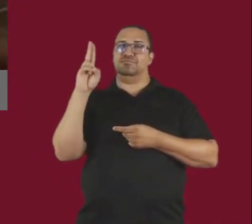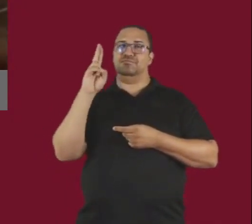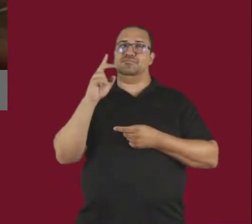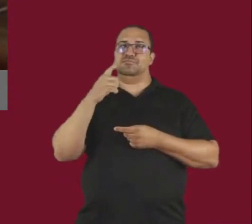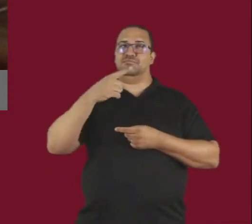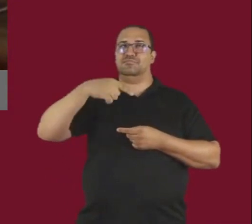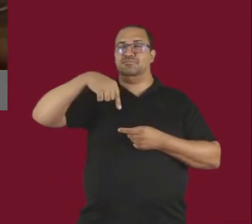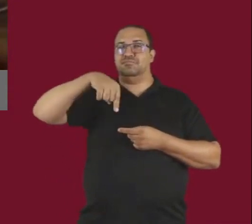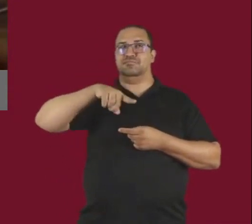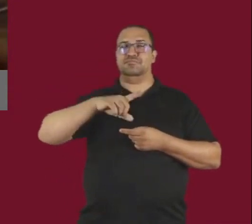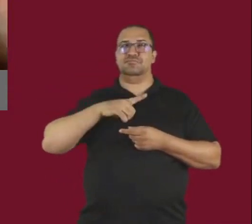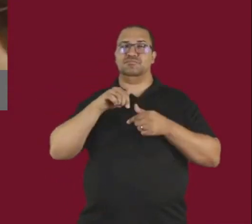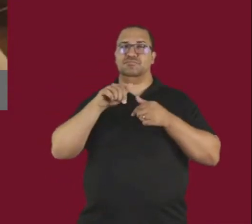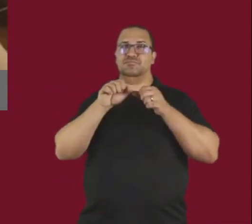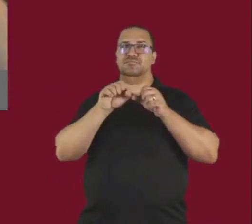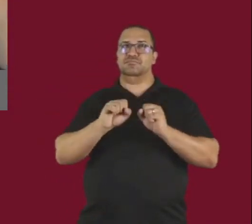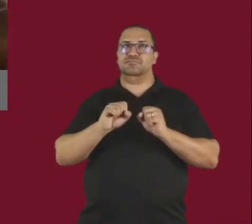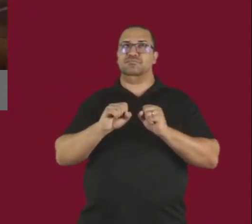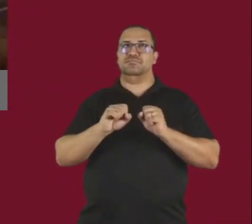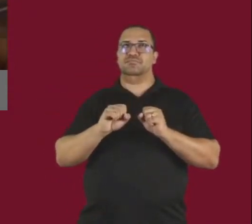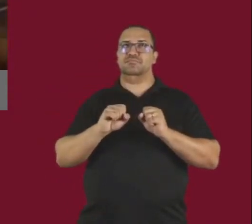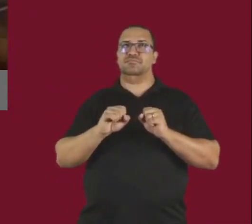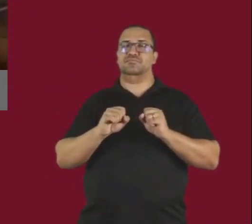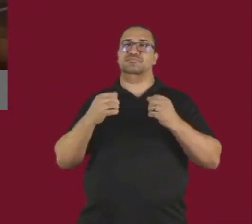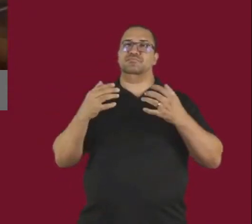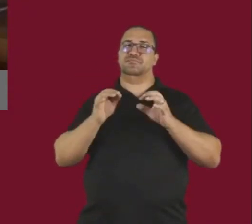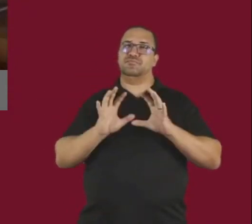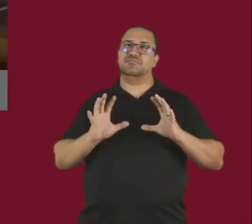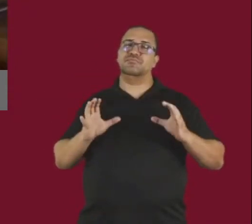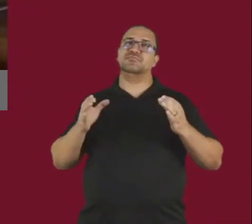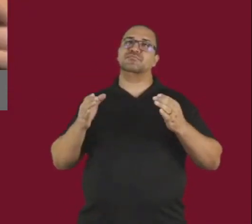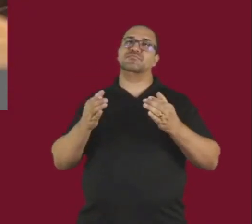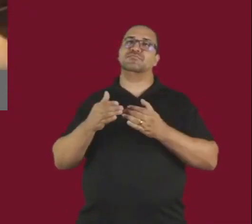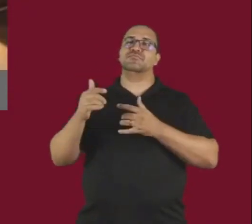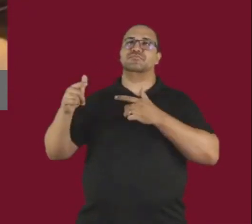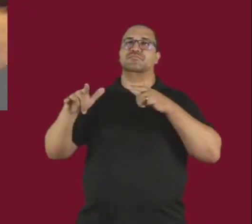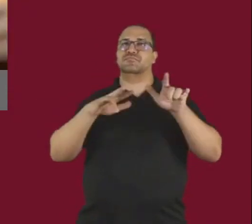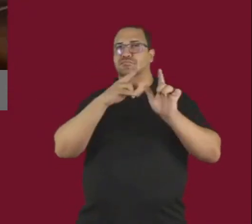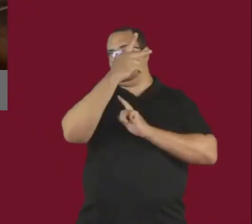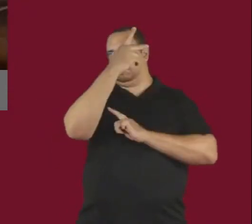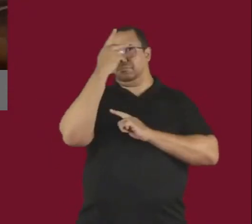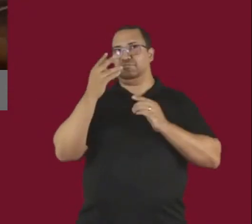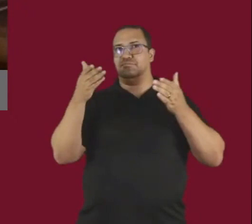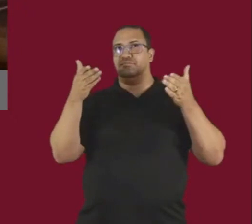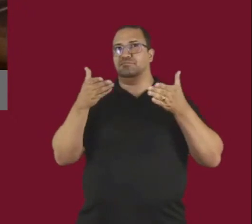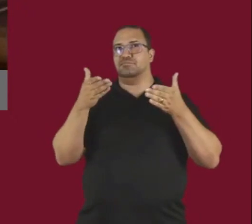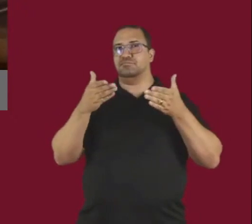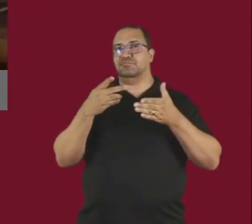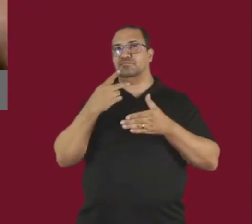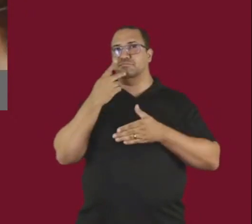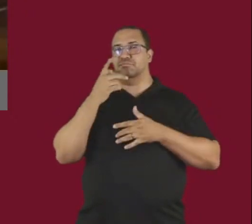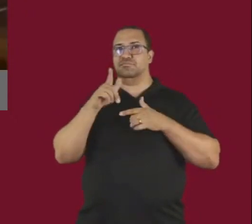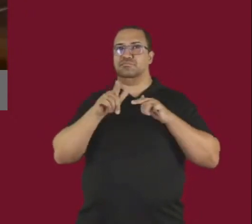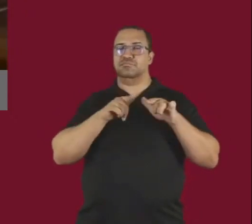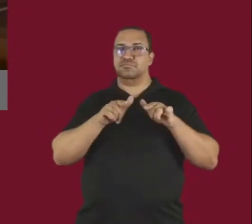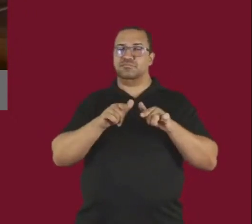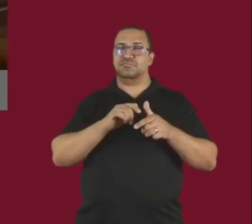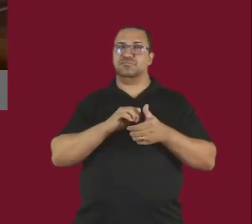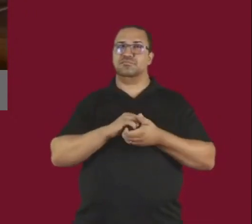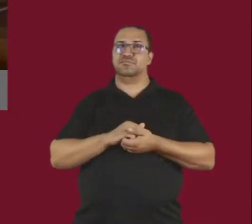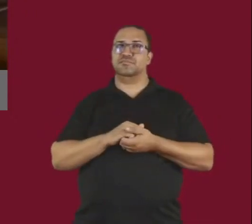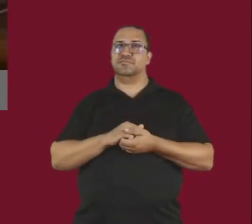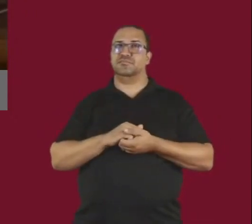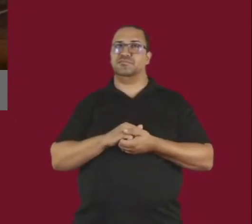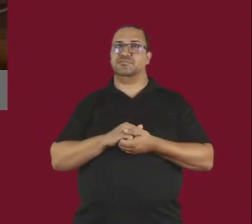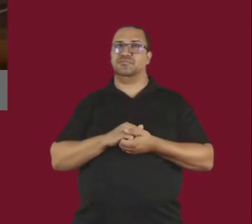essa é possível porque é feita em rede, é feita coletivamente com outras pessoas que, nesse momento que eu estou aqui, estão trabalhando em